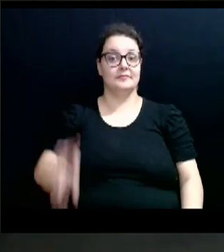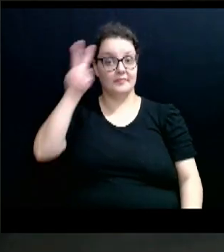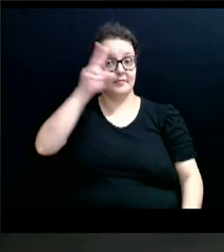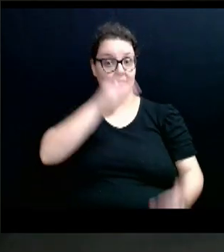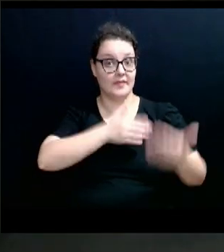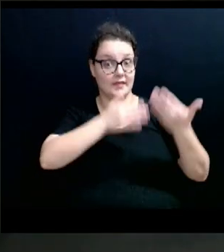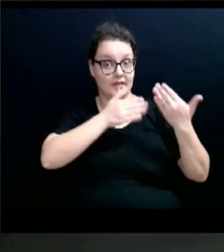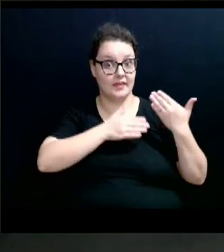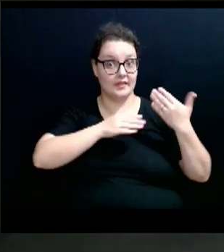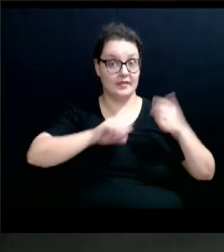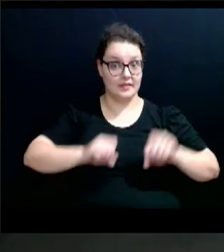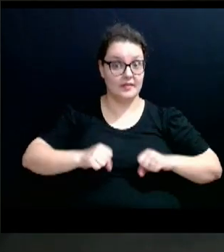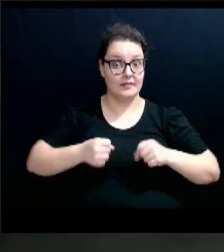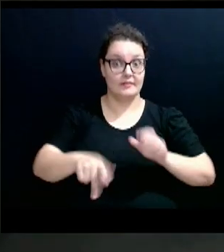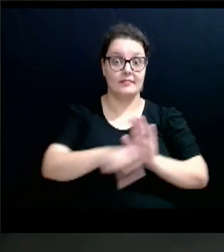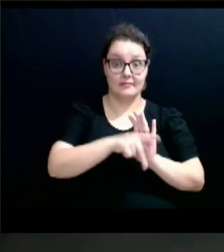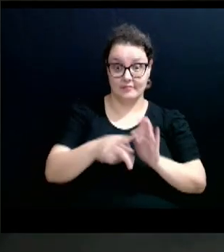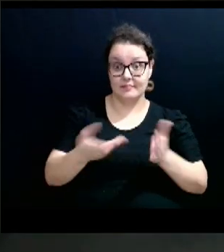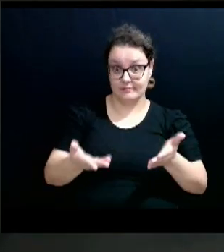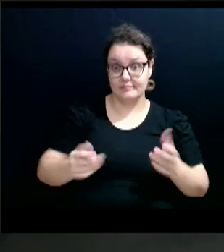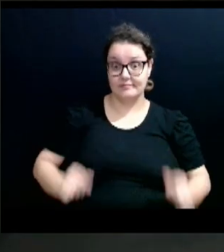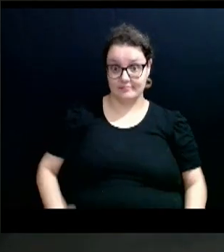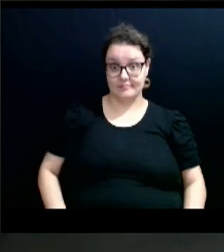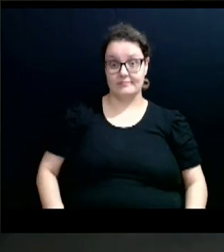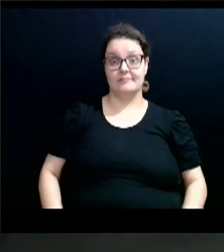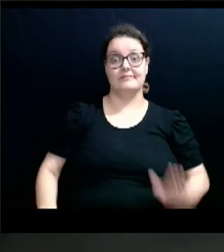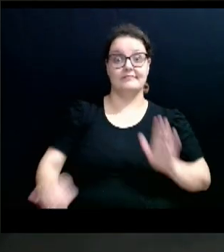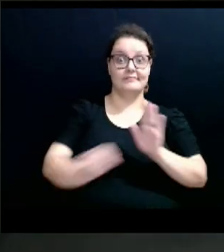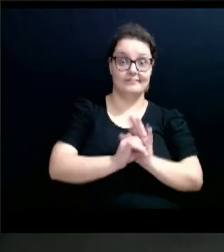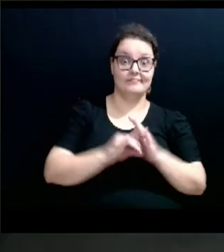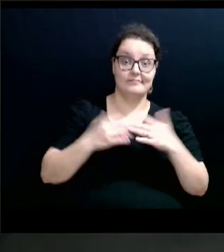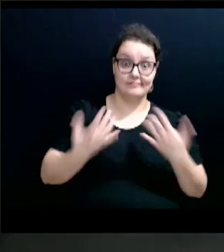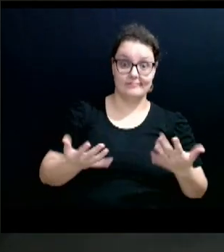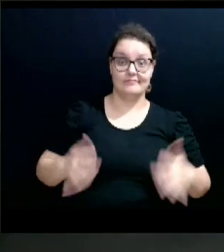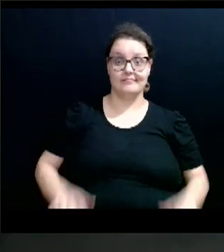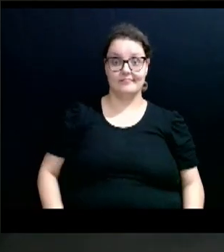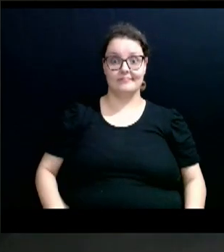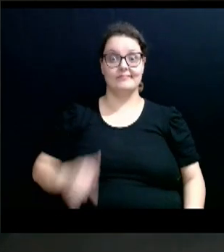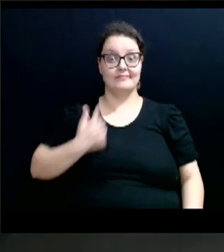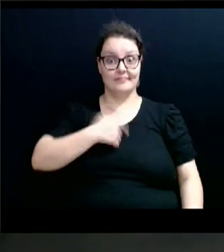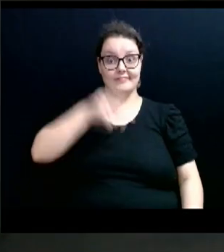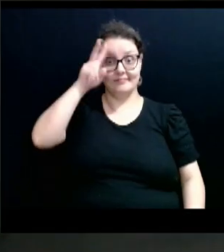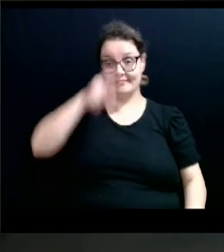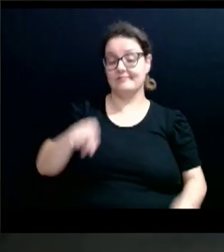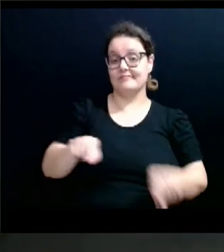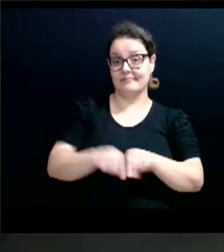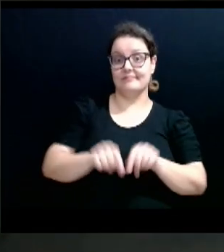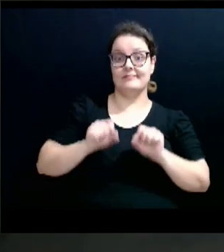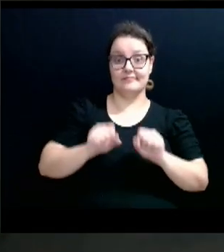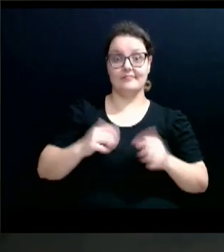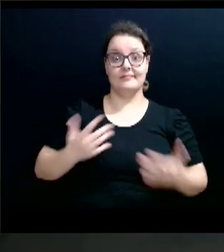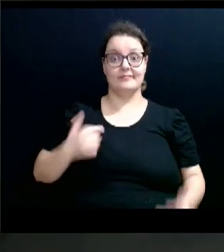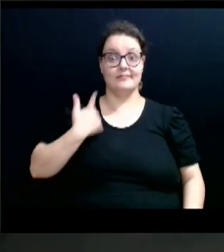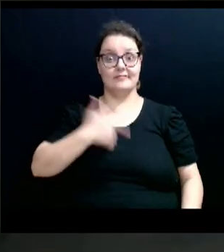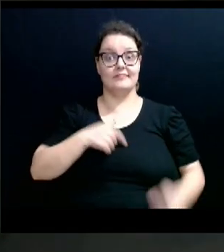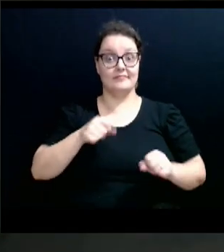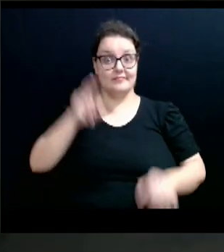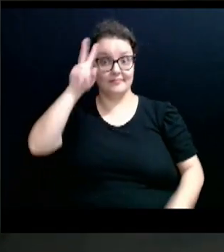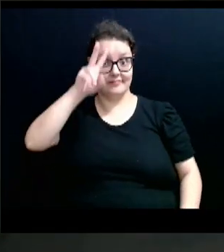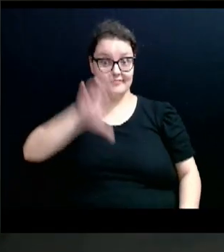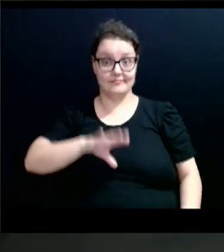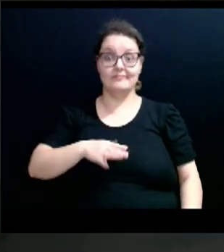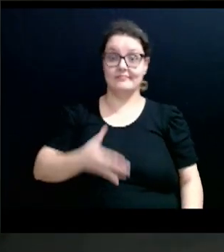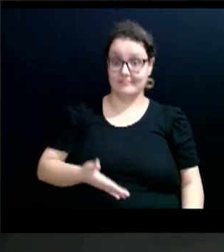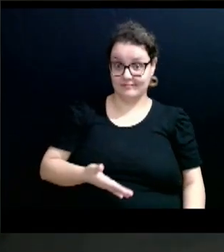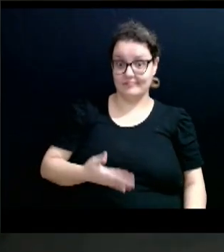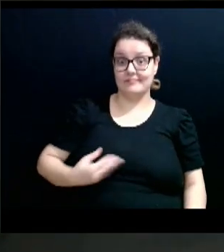reafirmar pertencimento, identidade e a nossa história também. Então, que a gente possa lembrar com coragem e viver